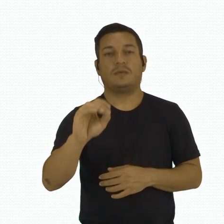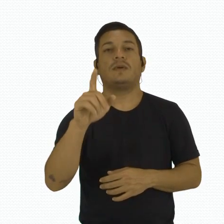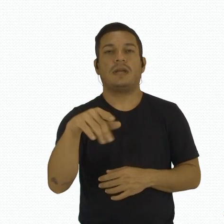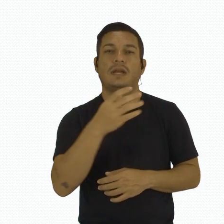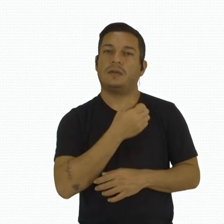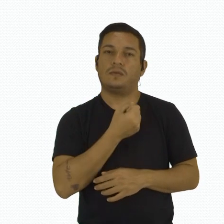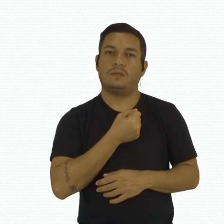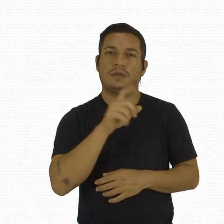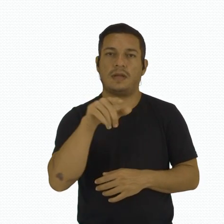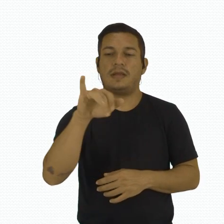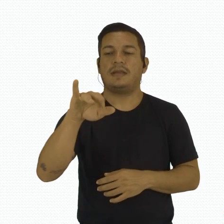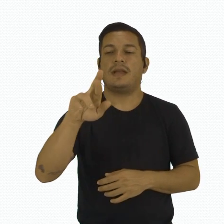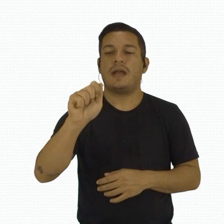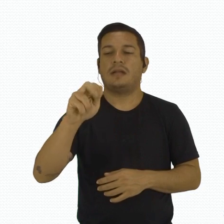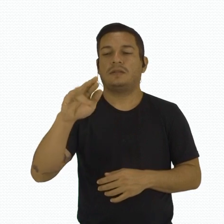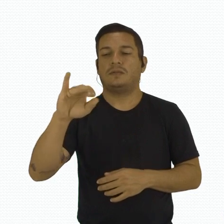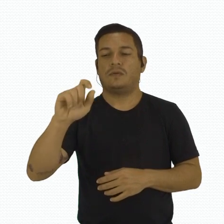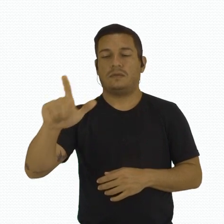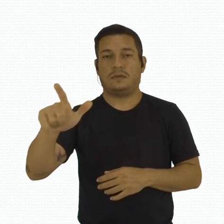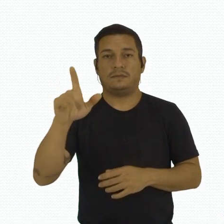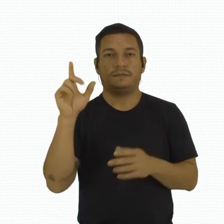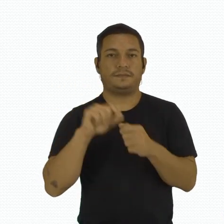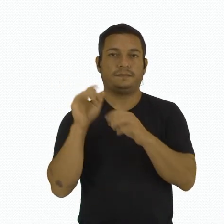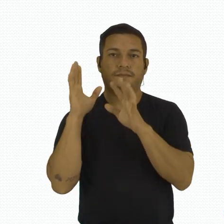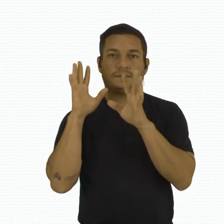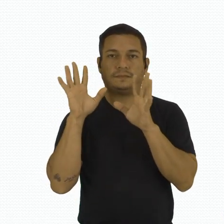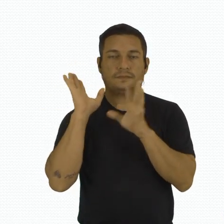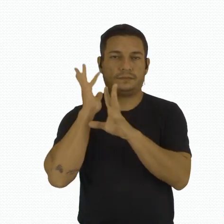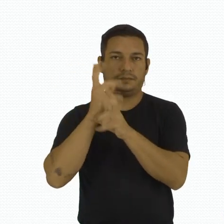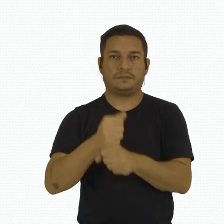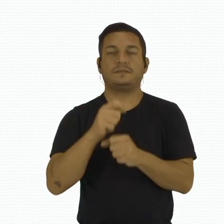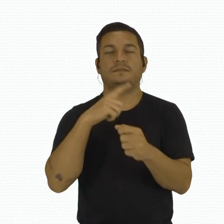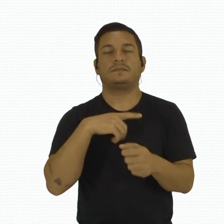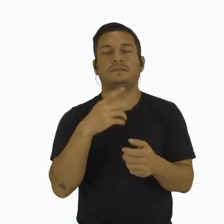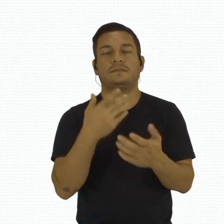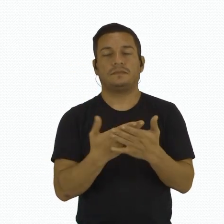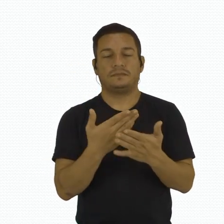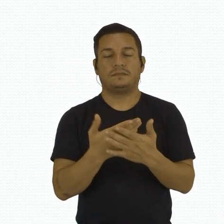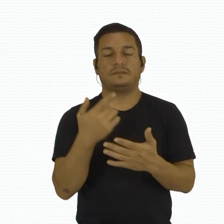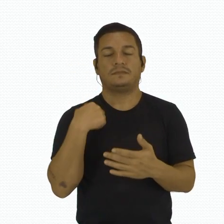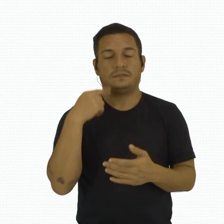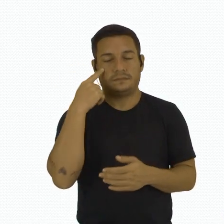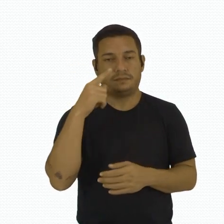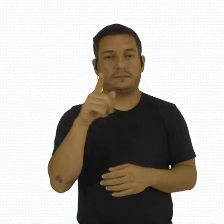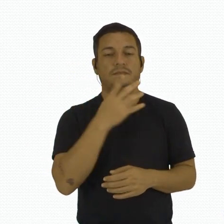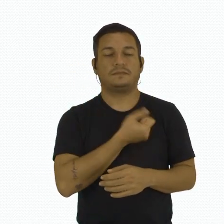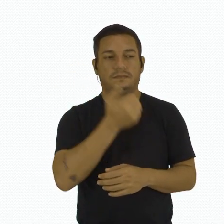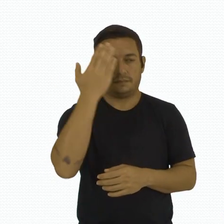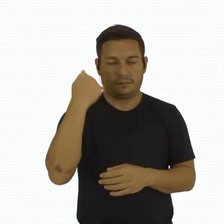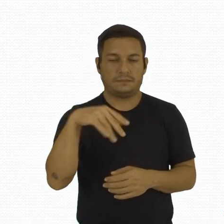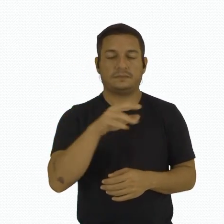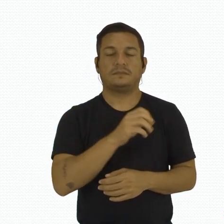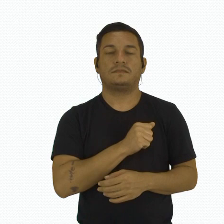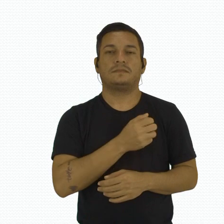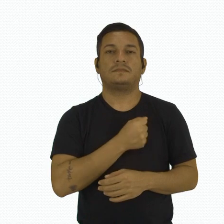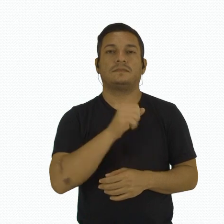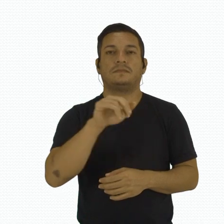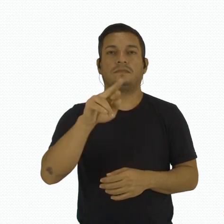como irracionais. Então, só recapitulando o que a gente viu até agora nas últimas aulas, você já sabe que números inteiros são